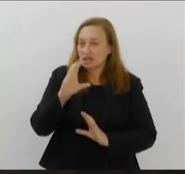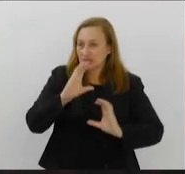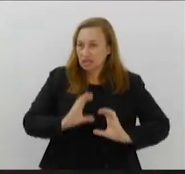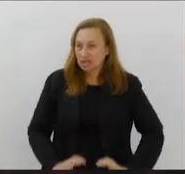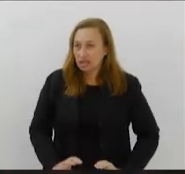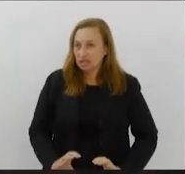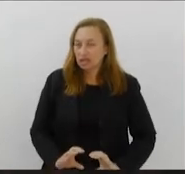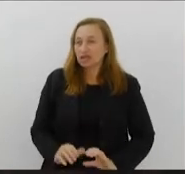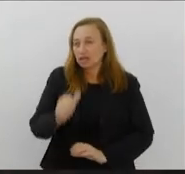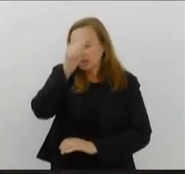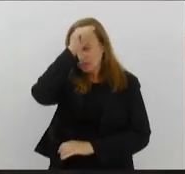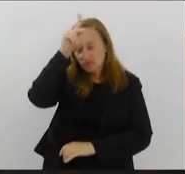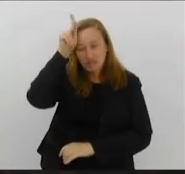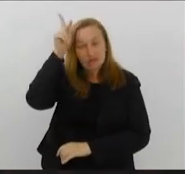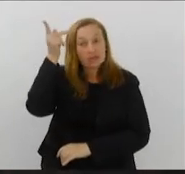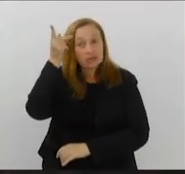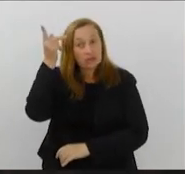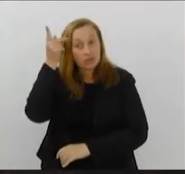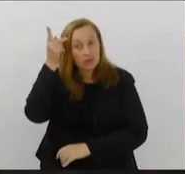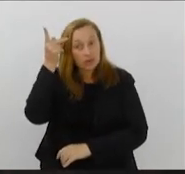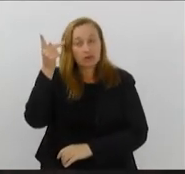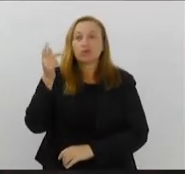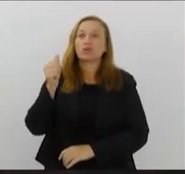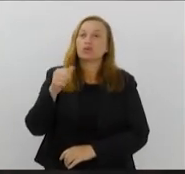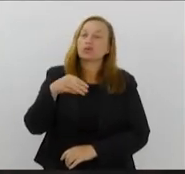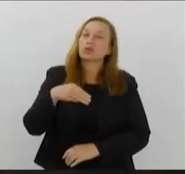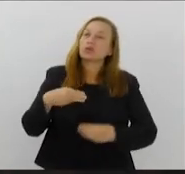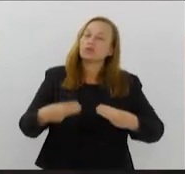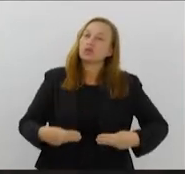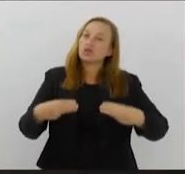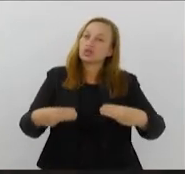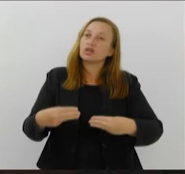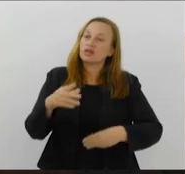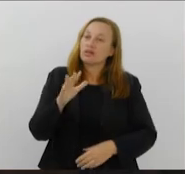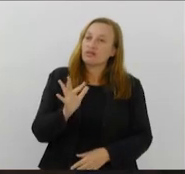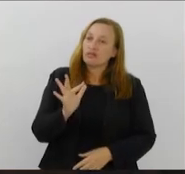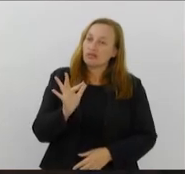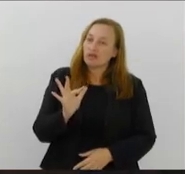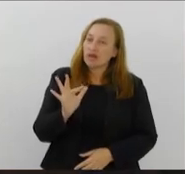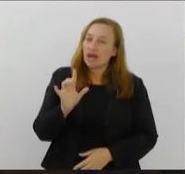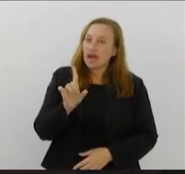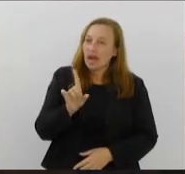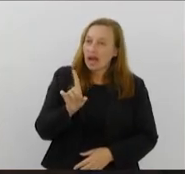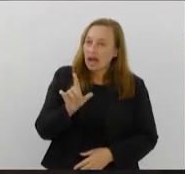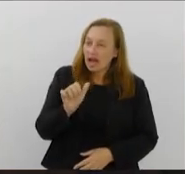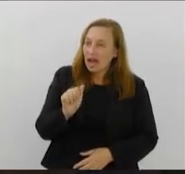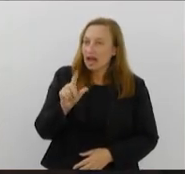executado na Prefeitura de São Paulo pelo atual ministro Fernando Haddad, quando era prefeito,